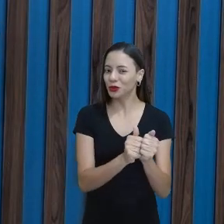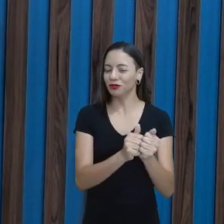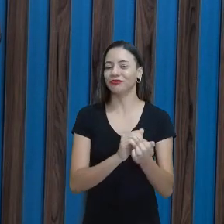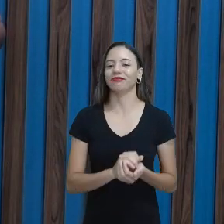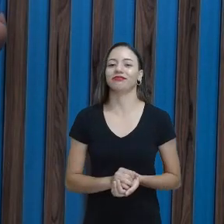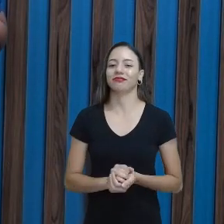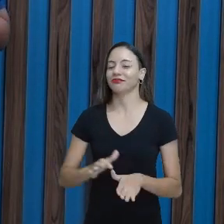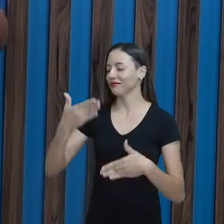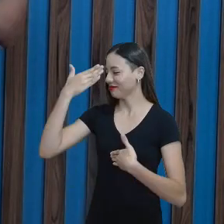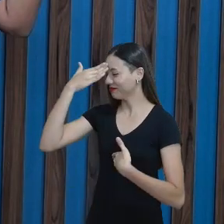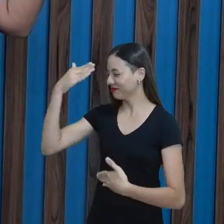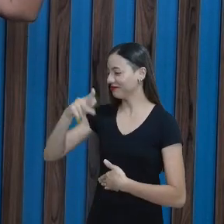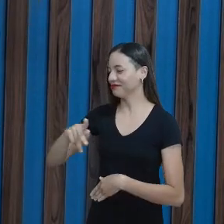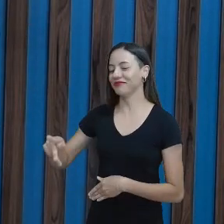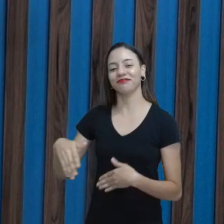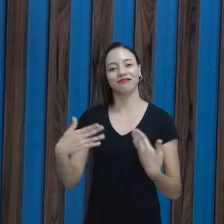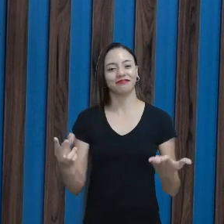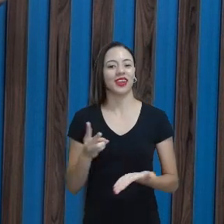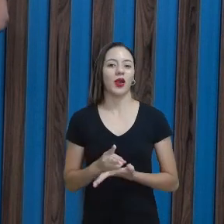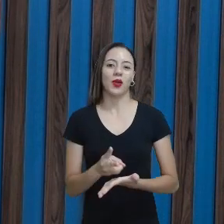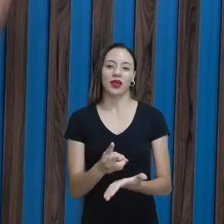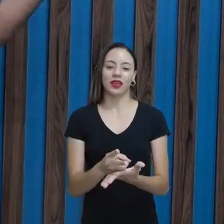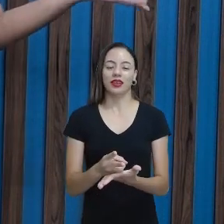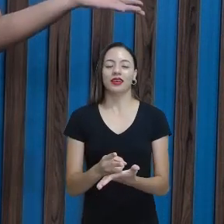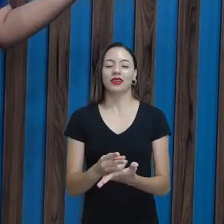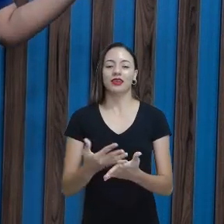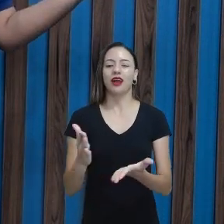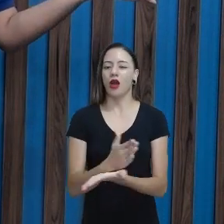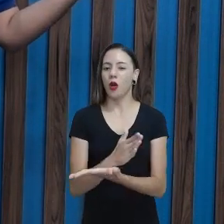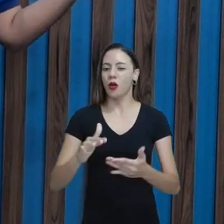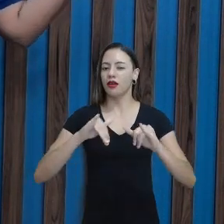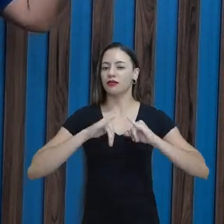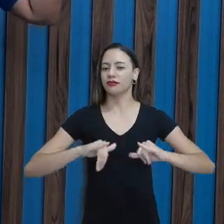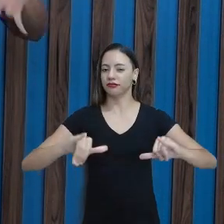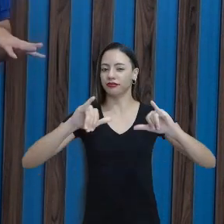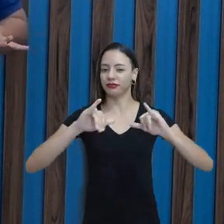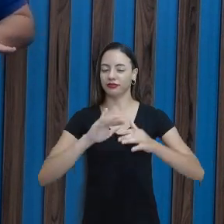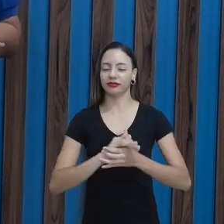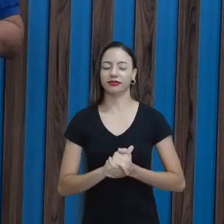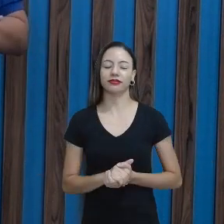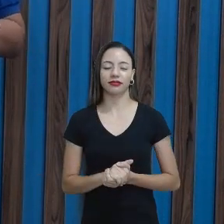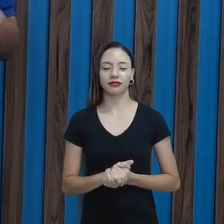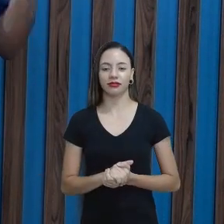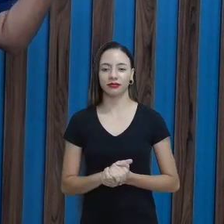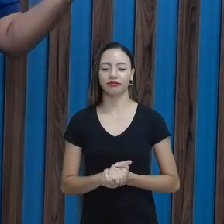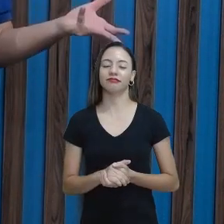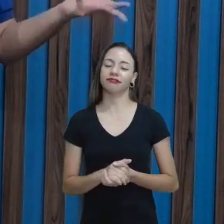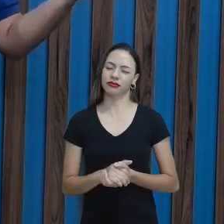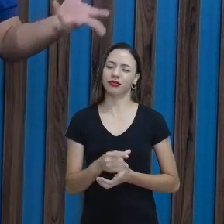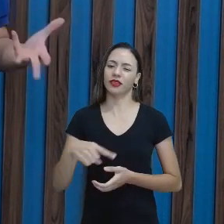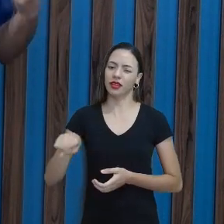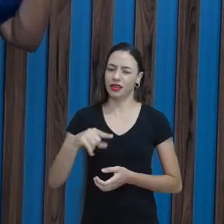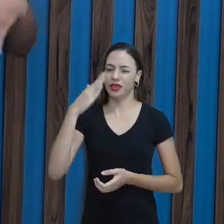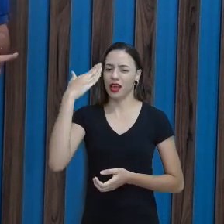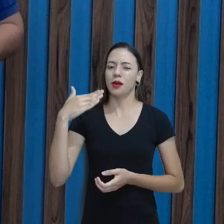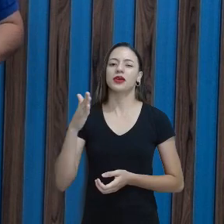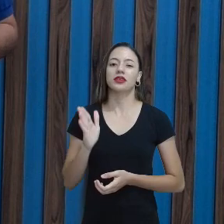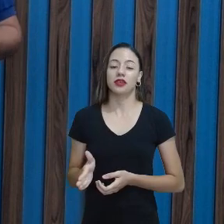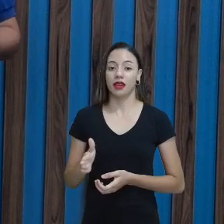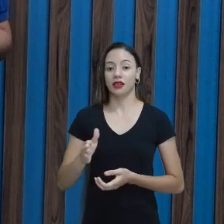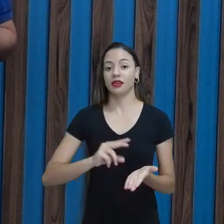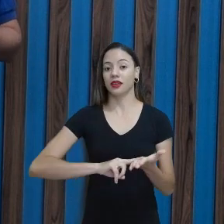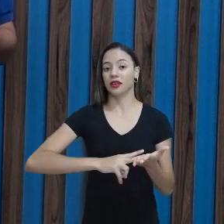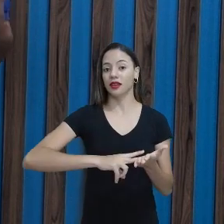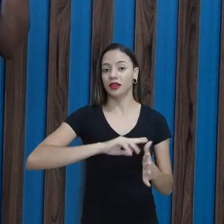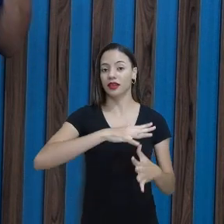Obrigada, professora. Continuando aqui ainda os nossos avisos, né? Como vocês já sabem também, a tradução para